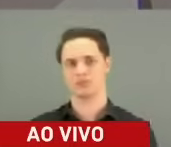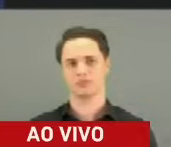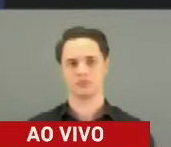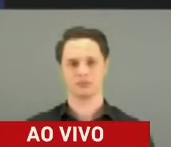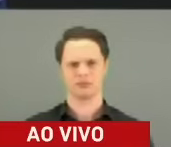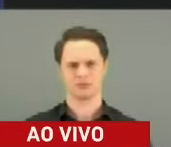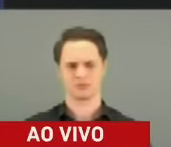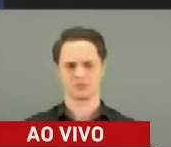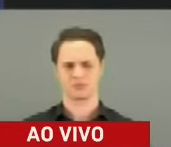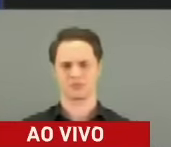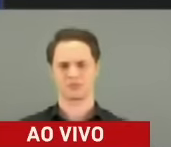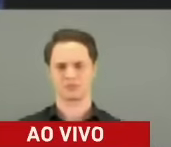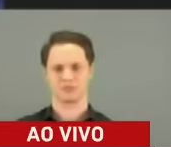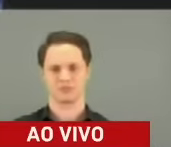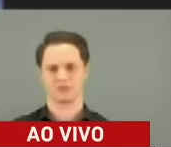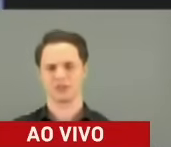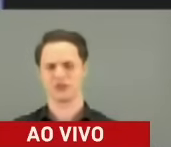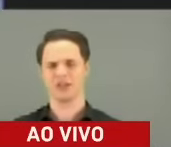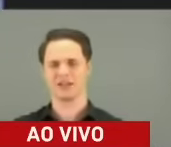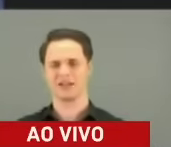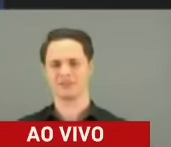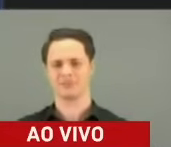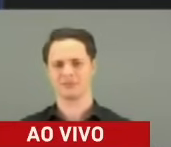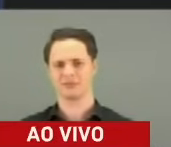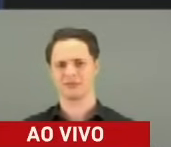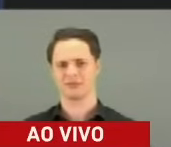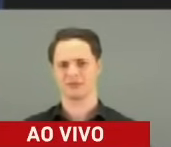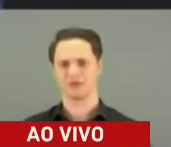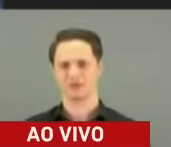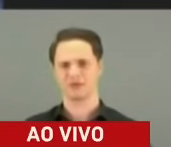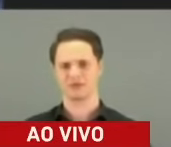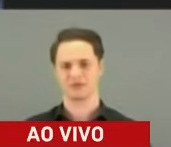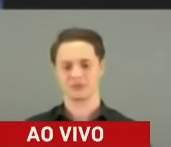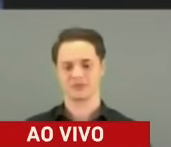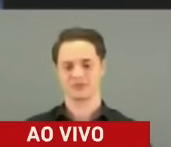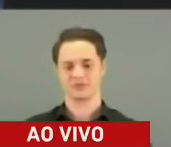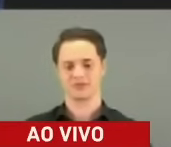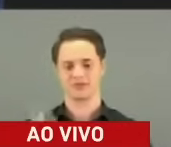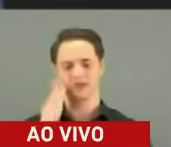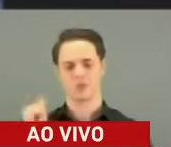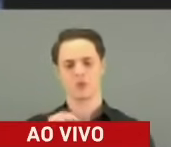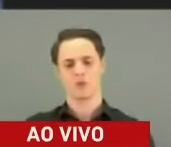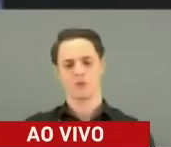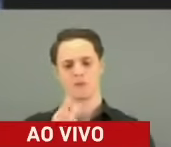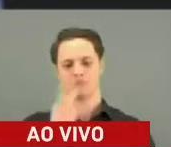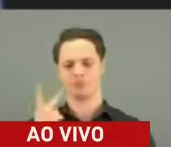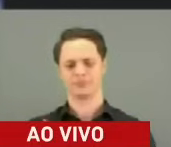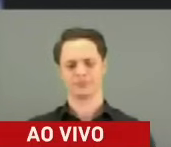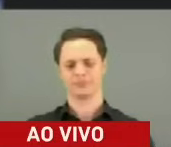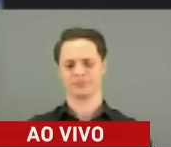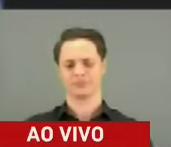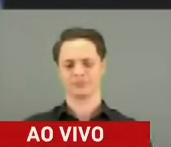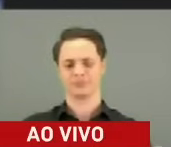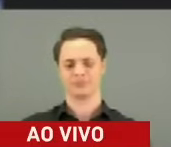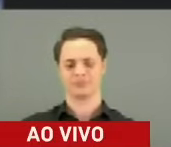Perfeito. O senhor sabe me informar a quantidade da tropa que ficava à disposição para caso houvesse, né,